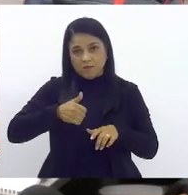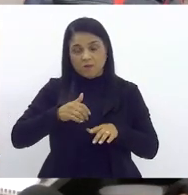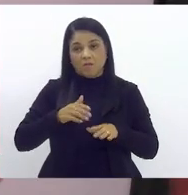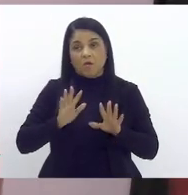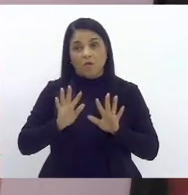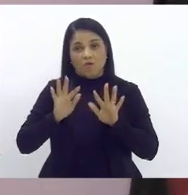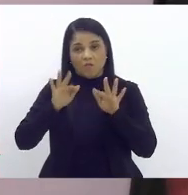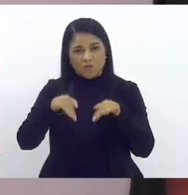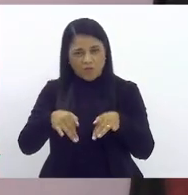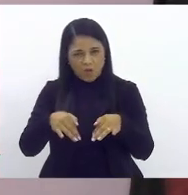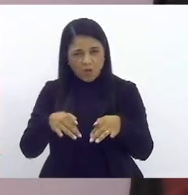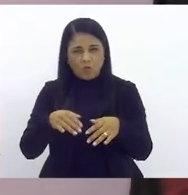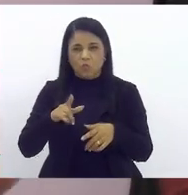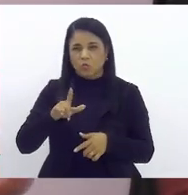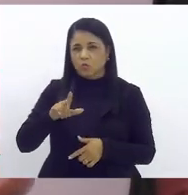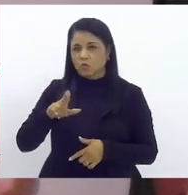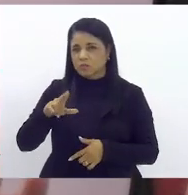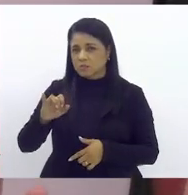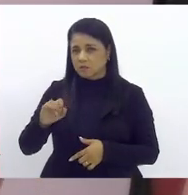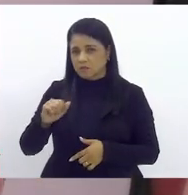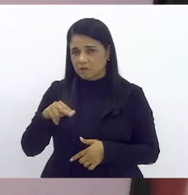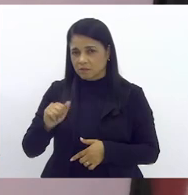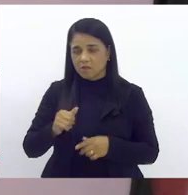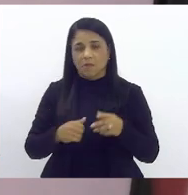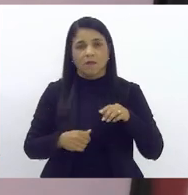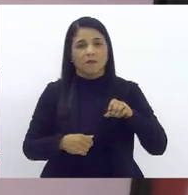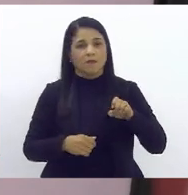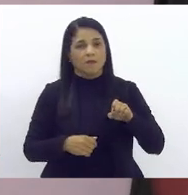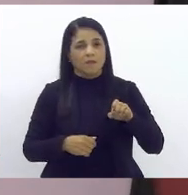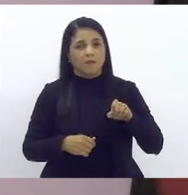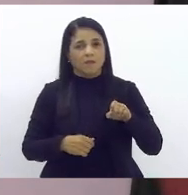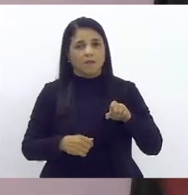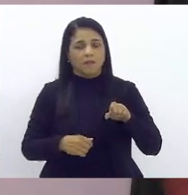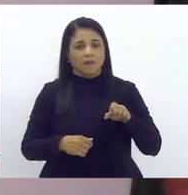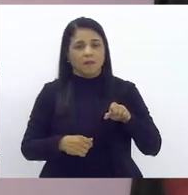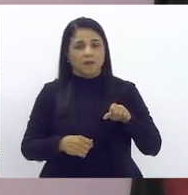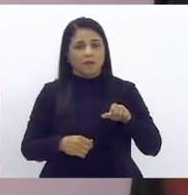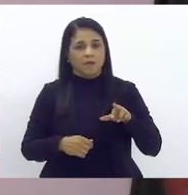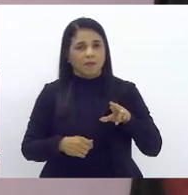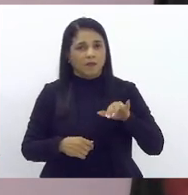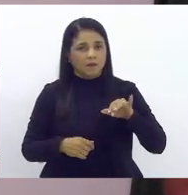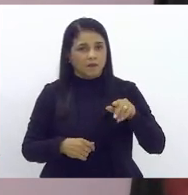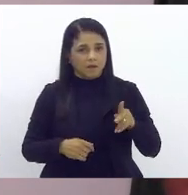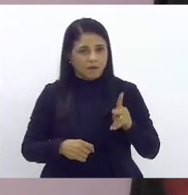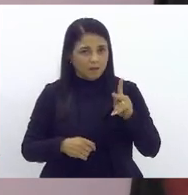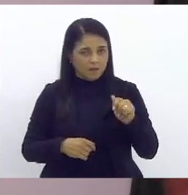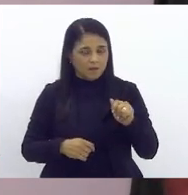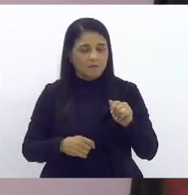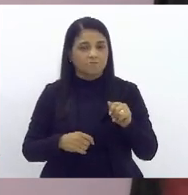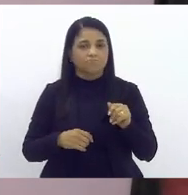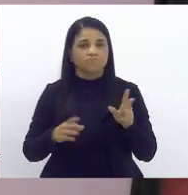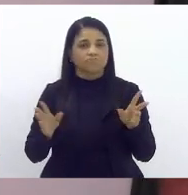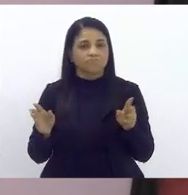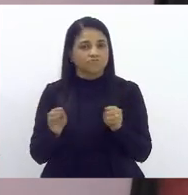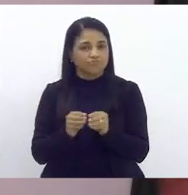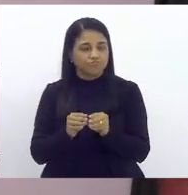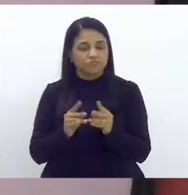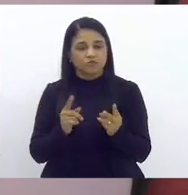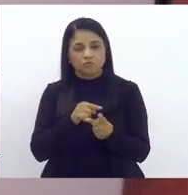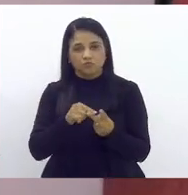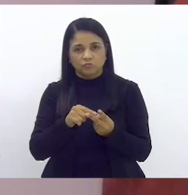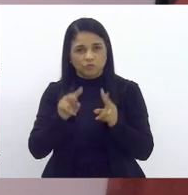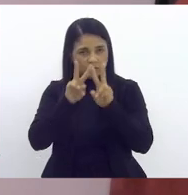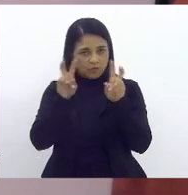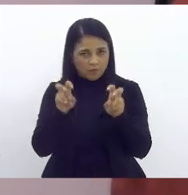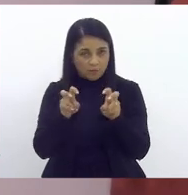final, Luciana, Élica, faremos no final a consideração dos dois temas.